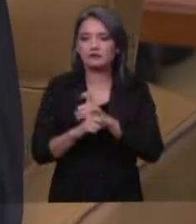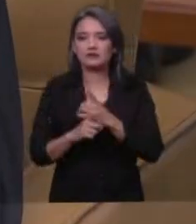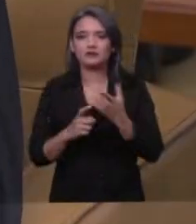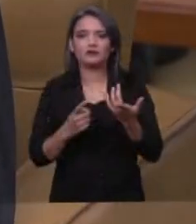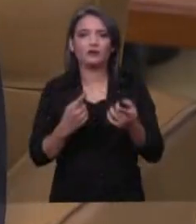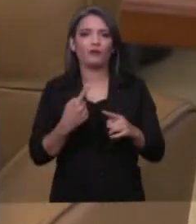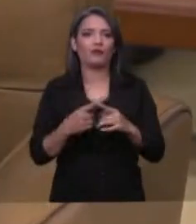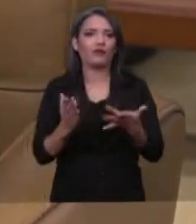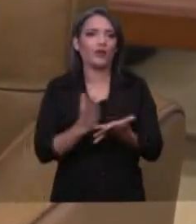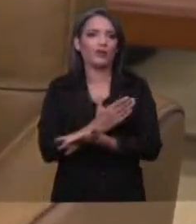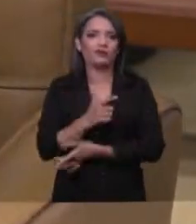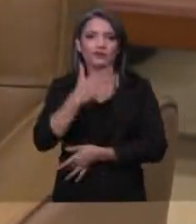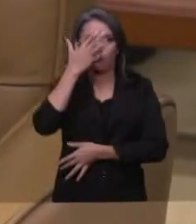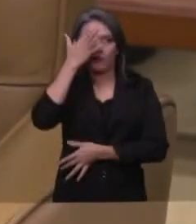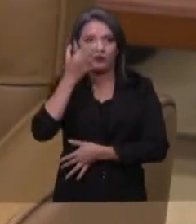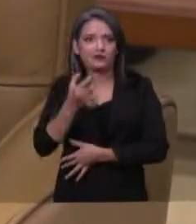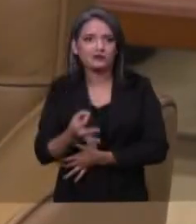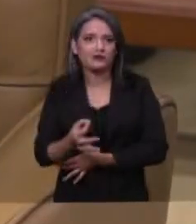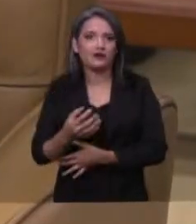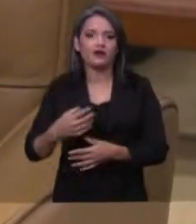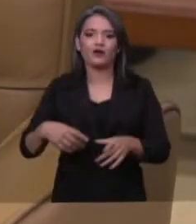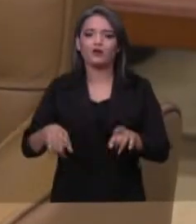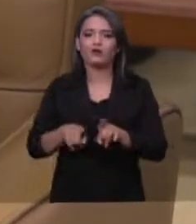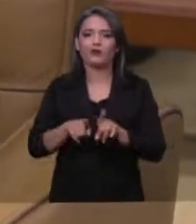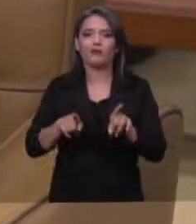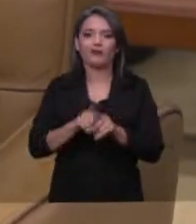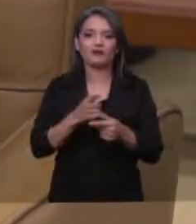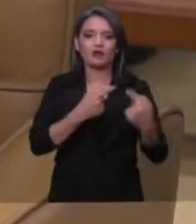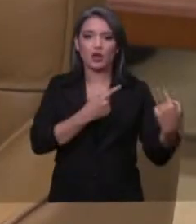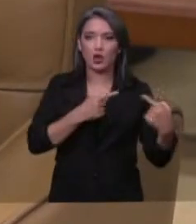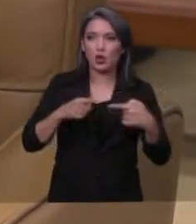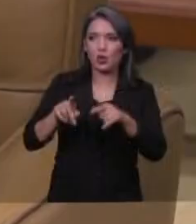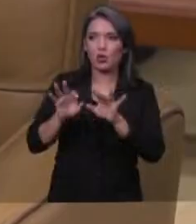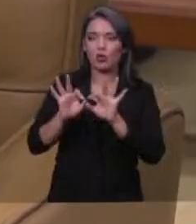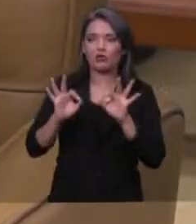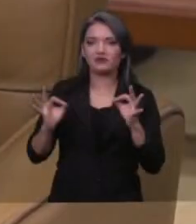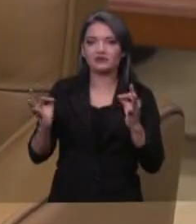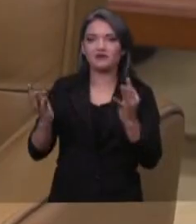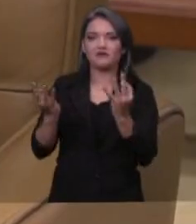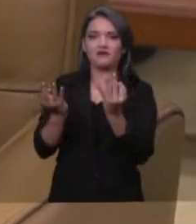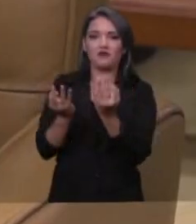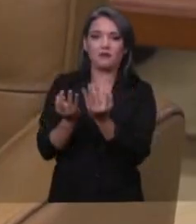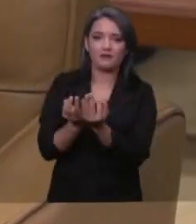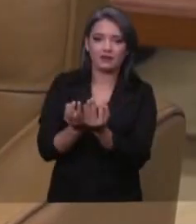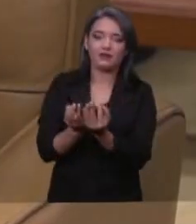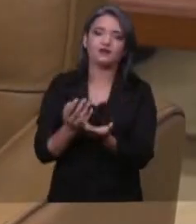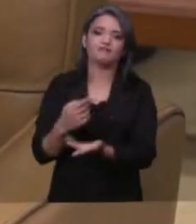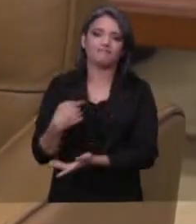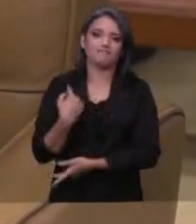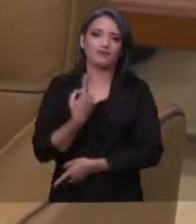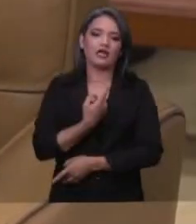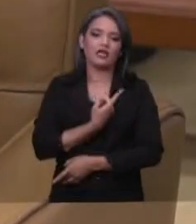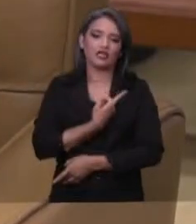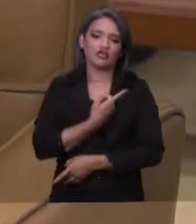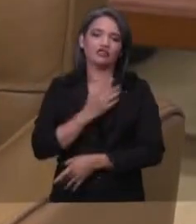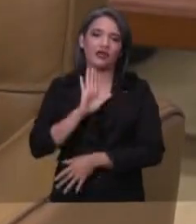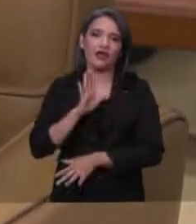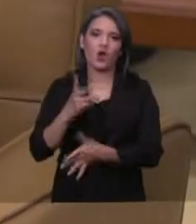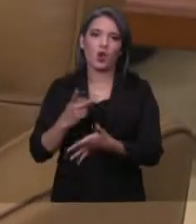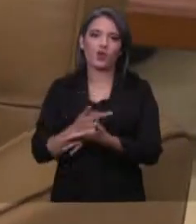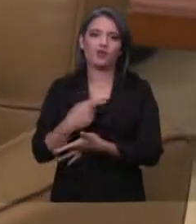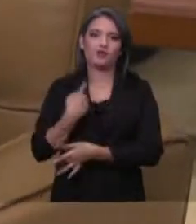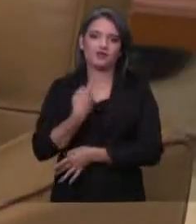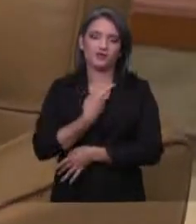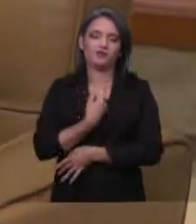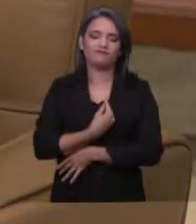ataques, inclusive, a familiares, como nós já todos tivemos, infelizmente,